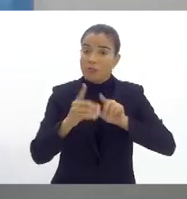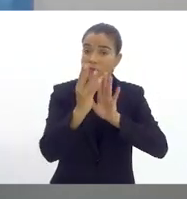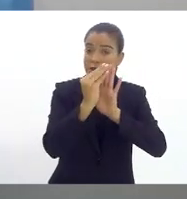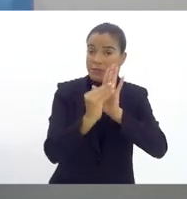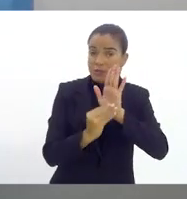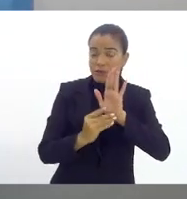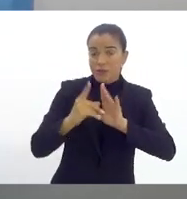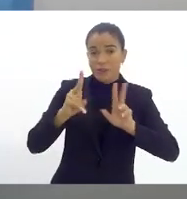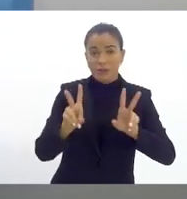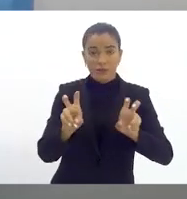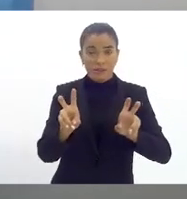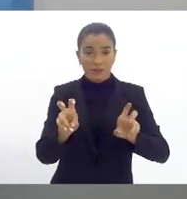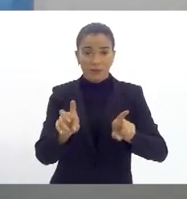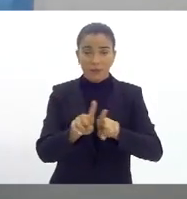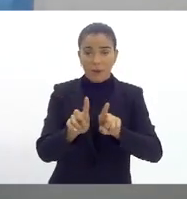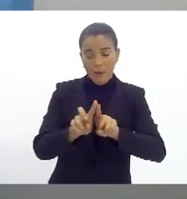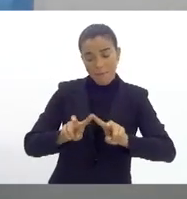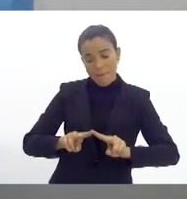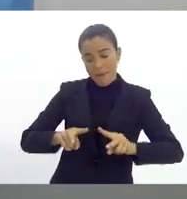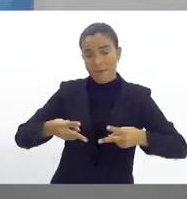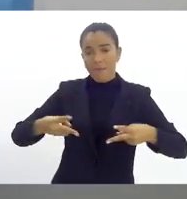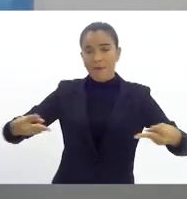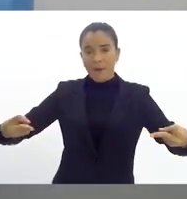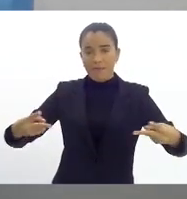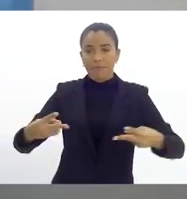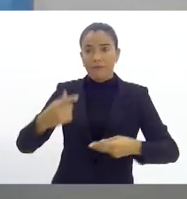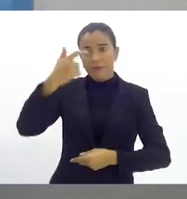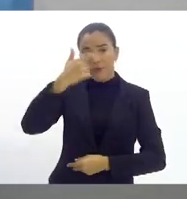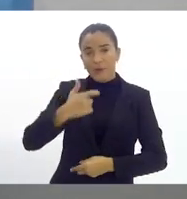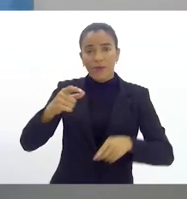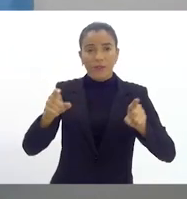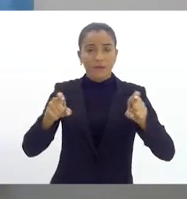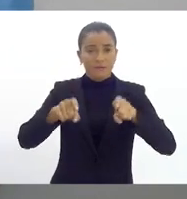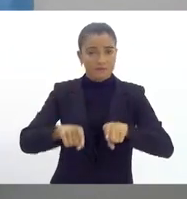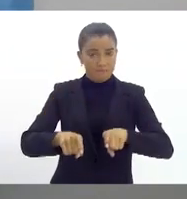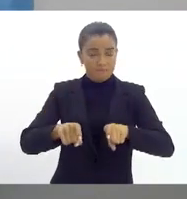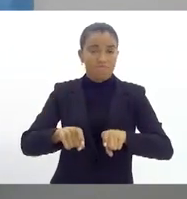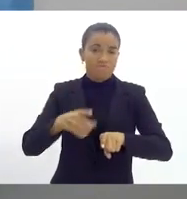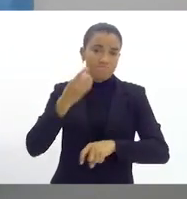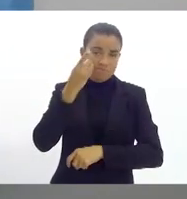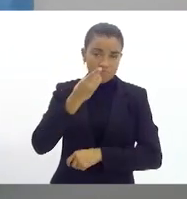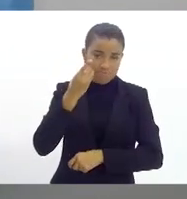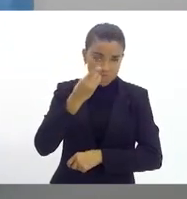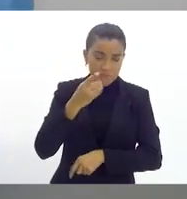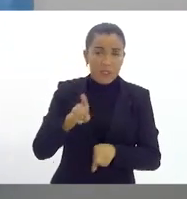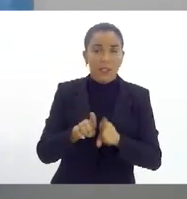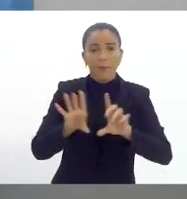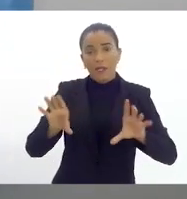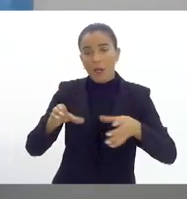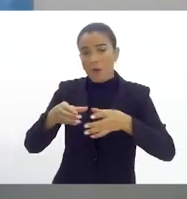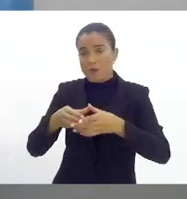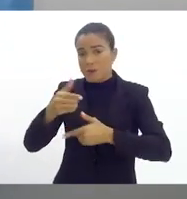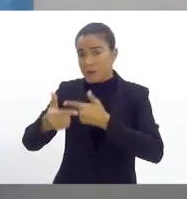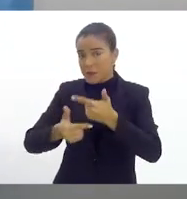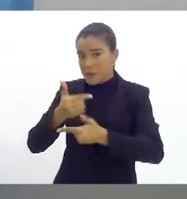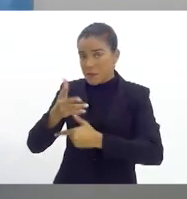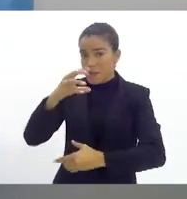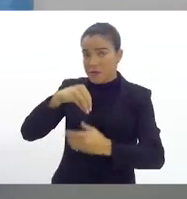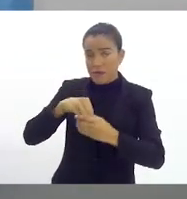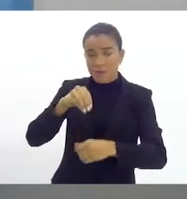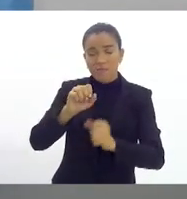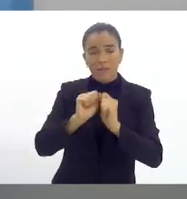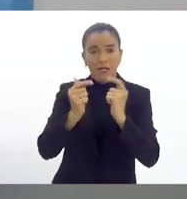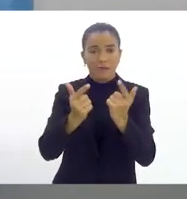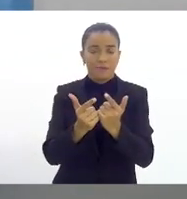pública e também serão desdobramentos da nossa mandato especialmente da comissão de trabalho da Assembleia